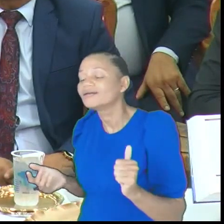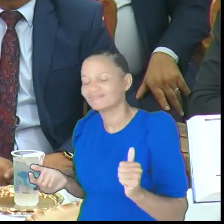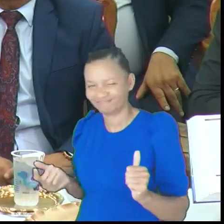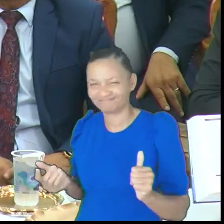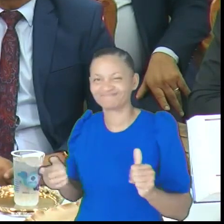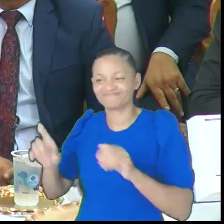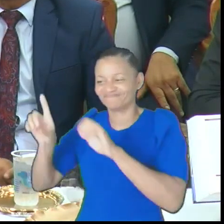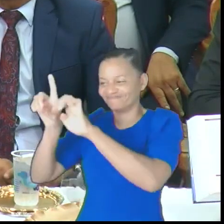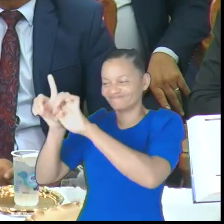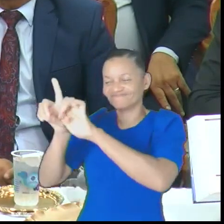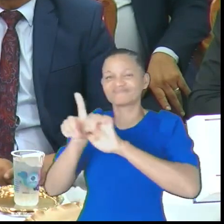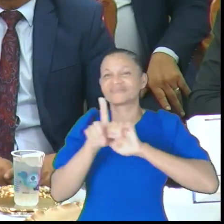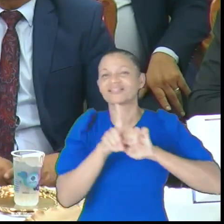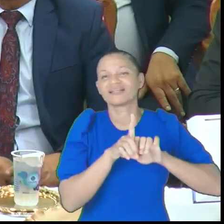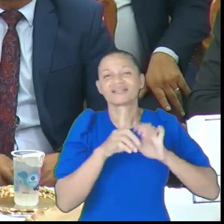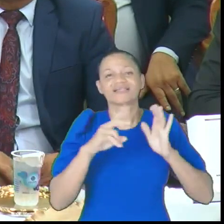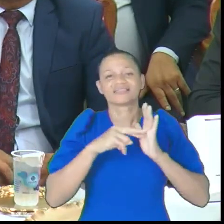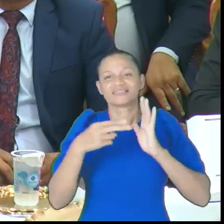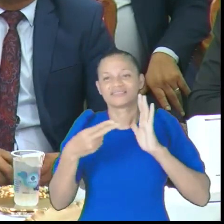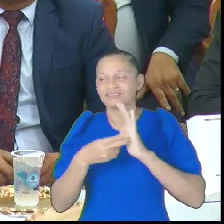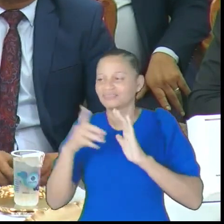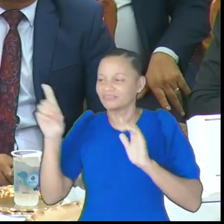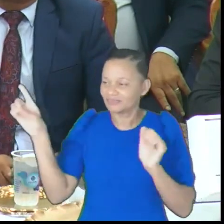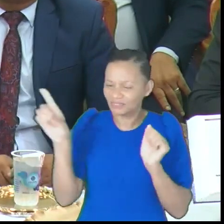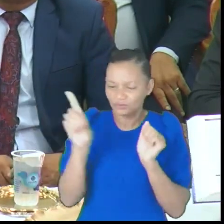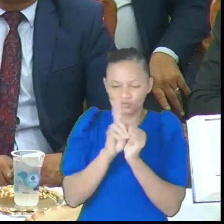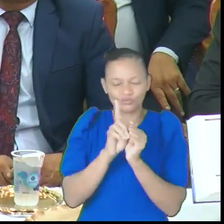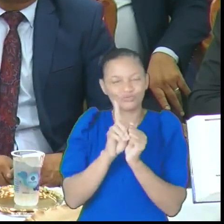Emanuel, que significa...